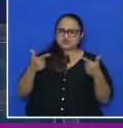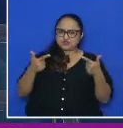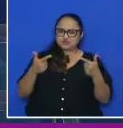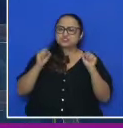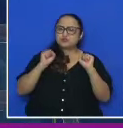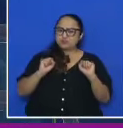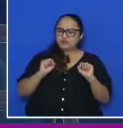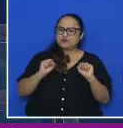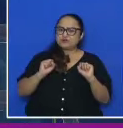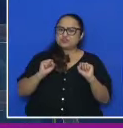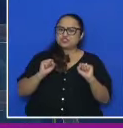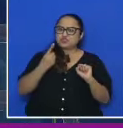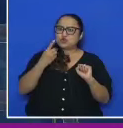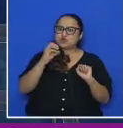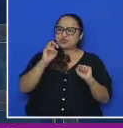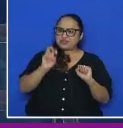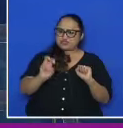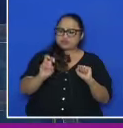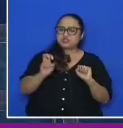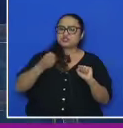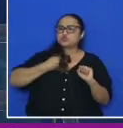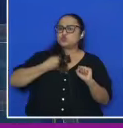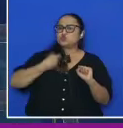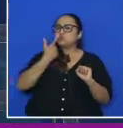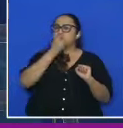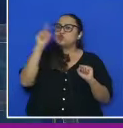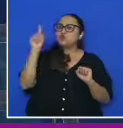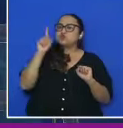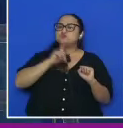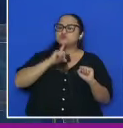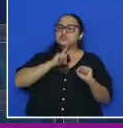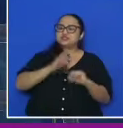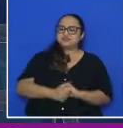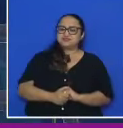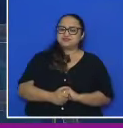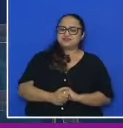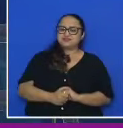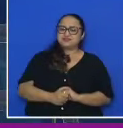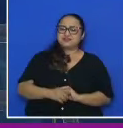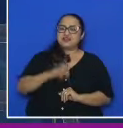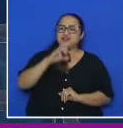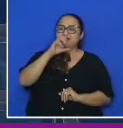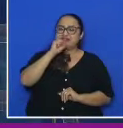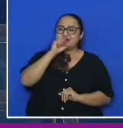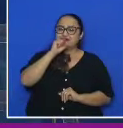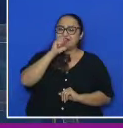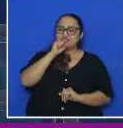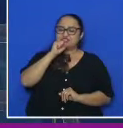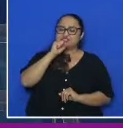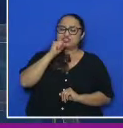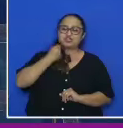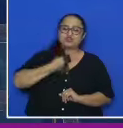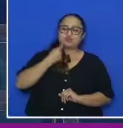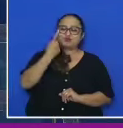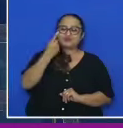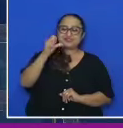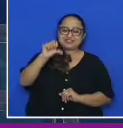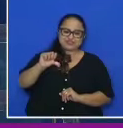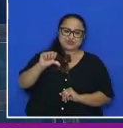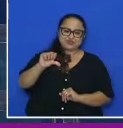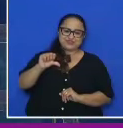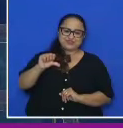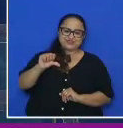o 15º e último número da Loto Fácil. Bola laranja, número